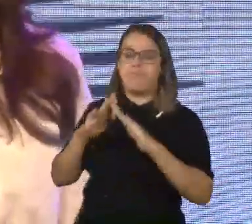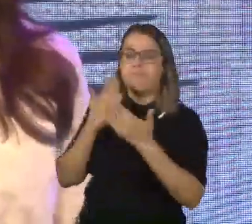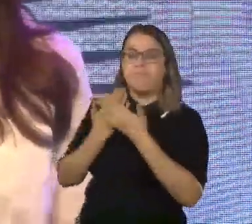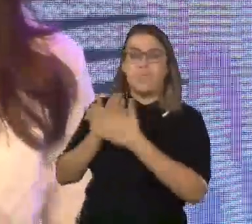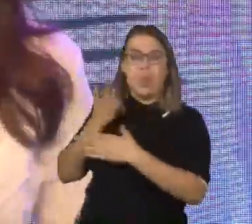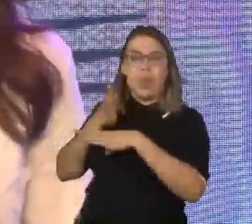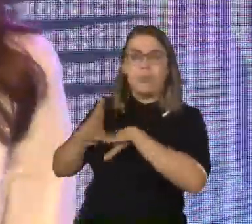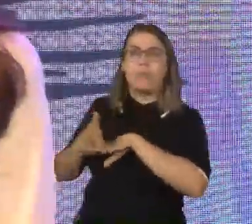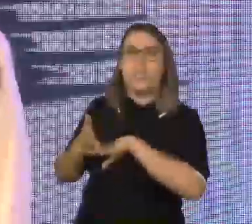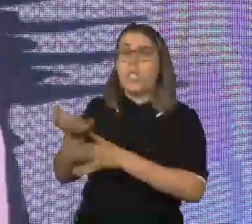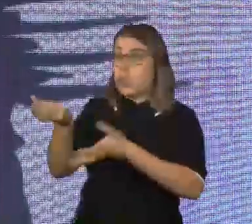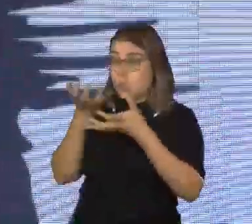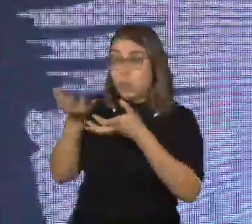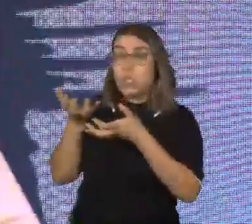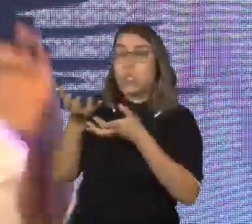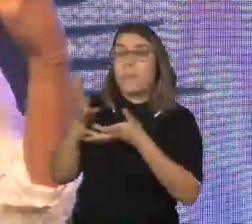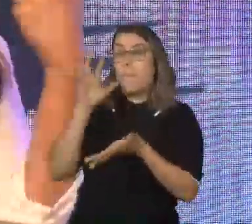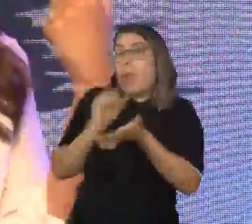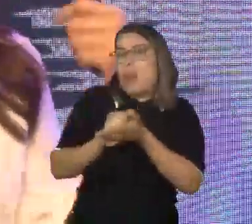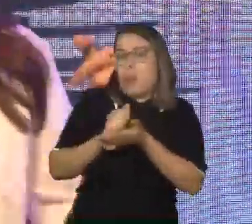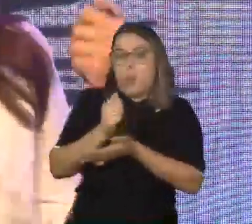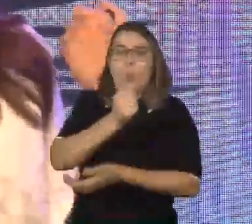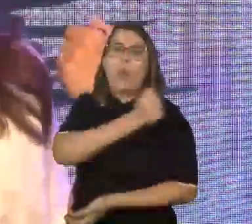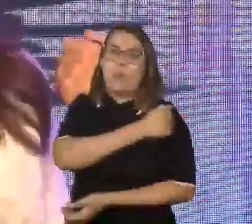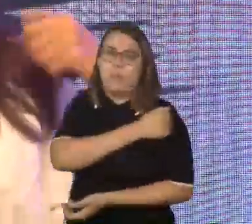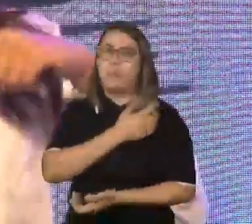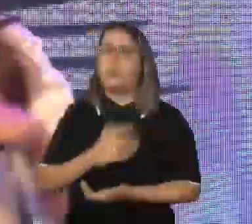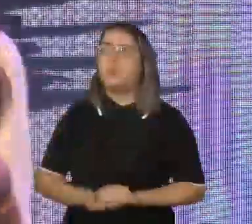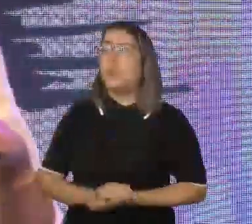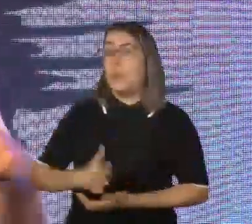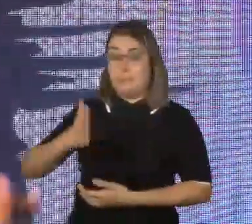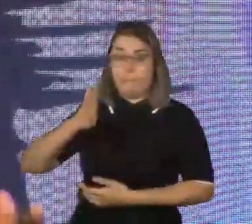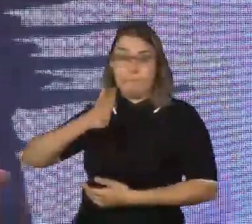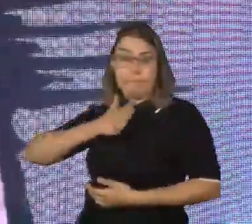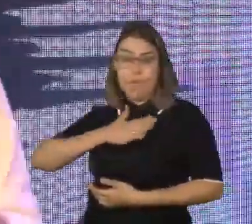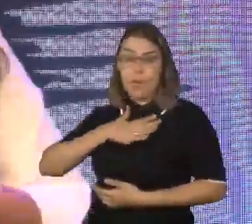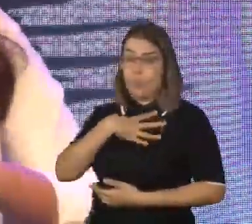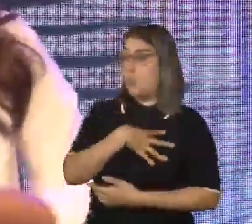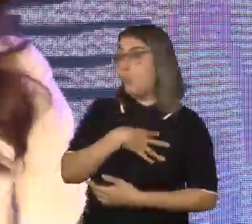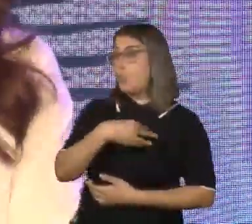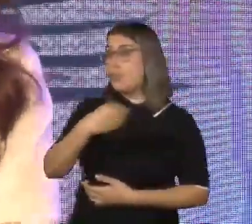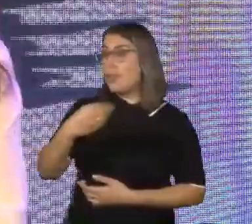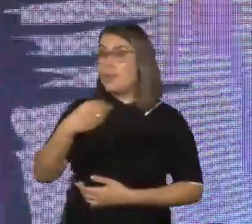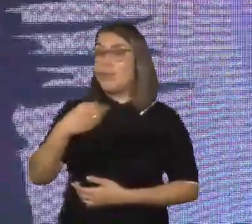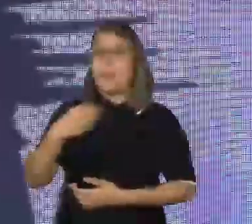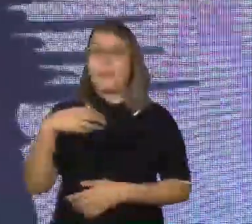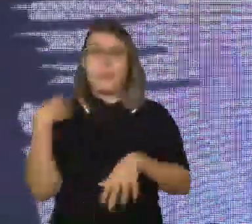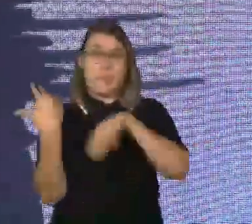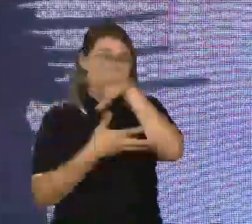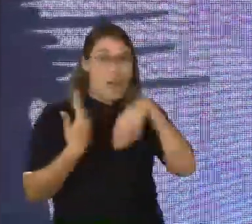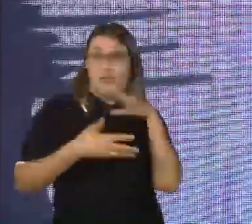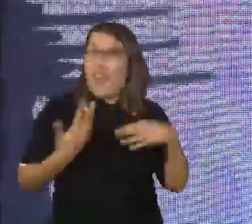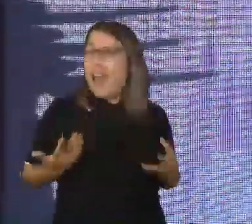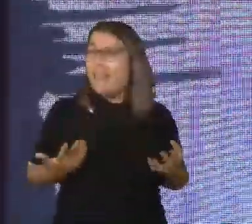escola, a gente não liga e pergunta: ai, o meu filho é uma criança muito levada, ou